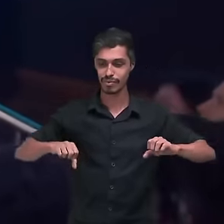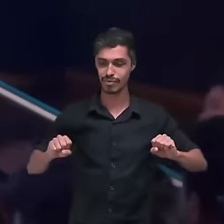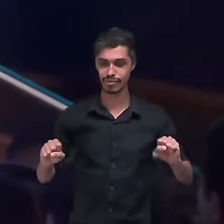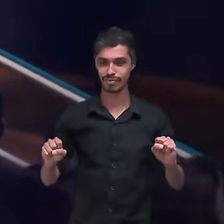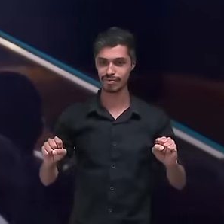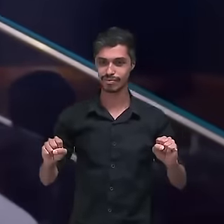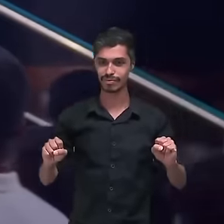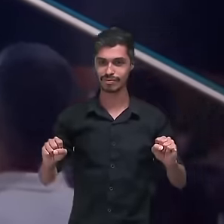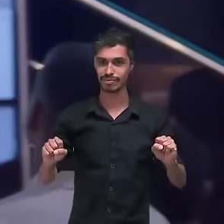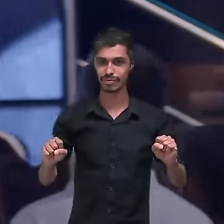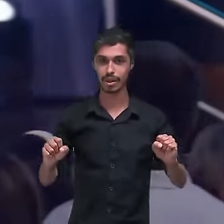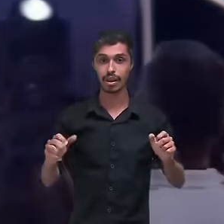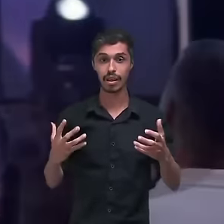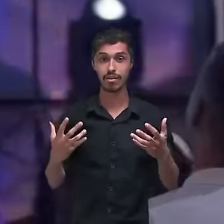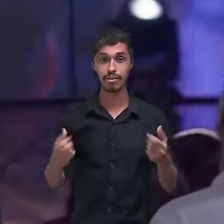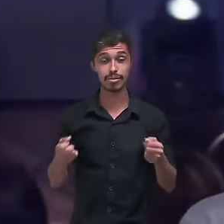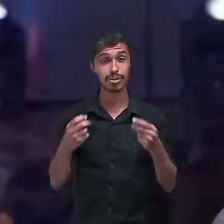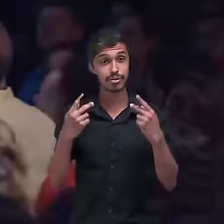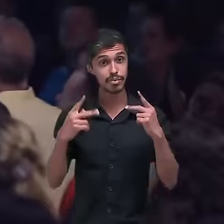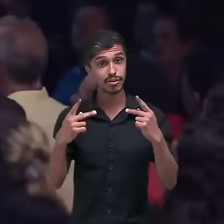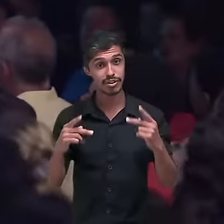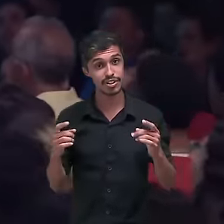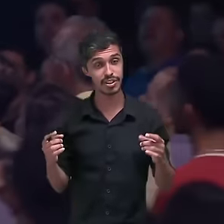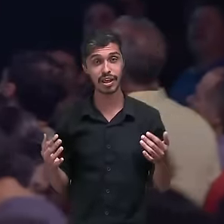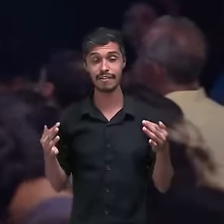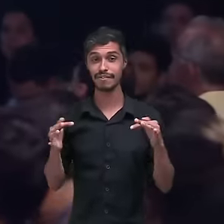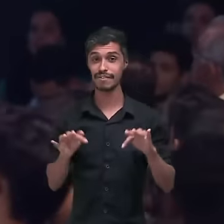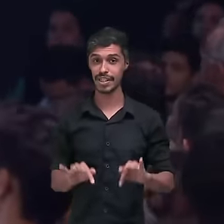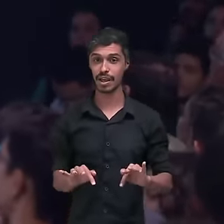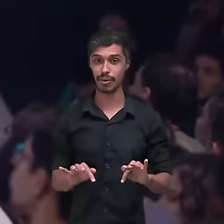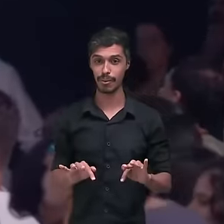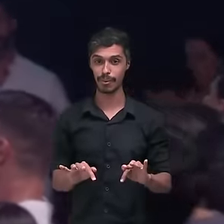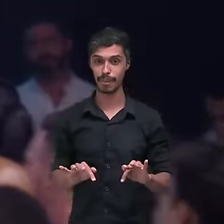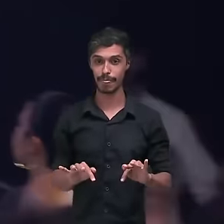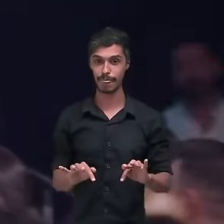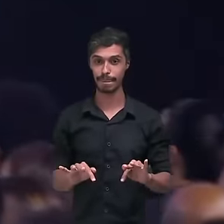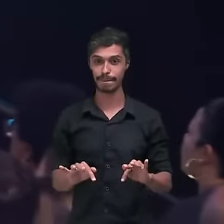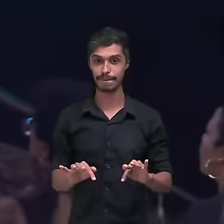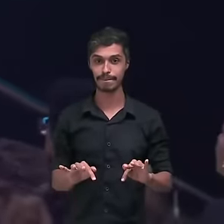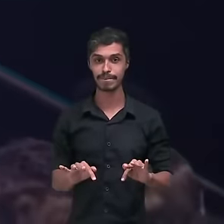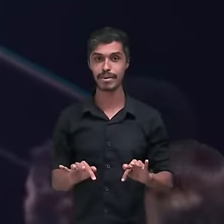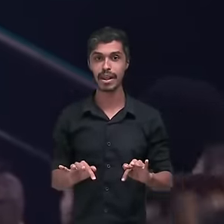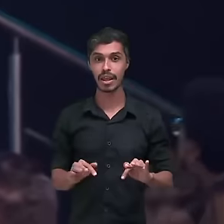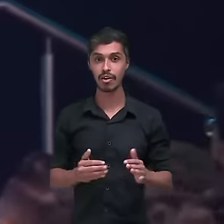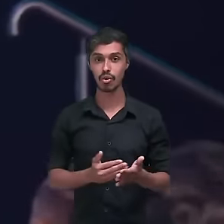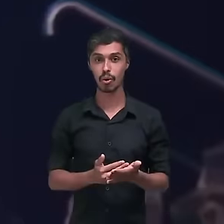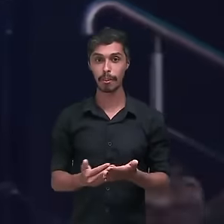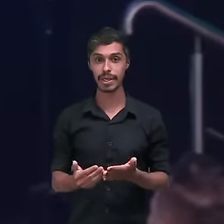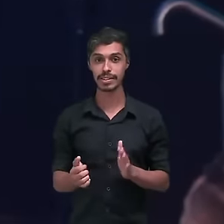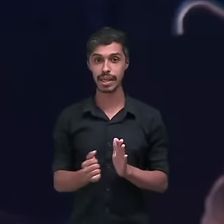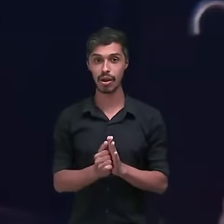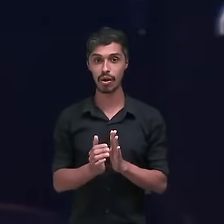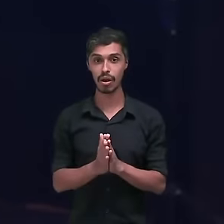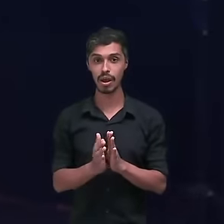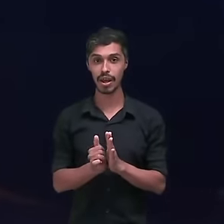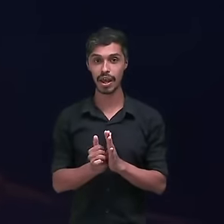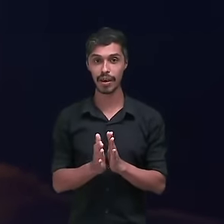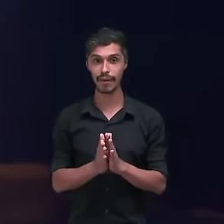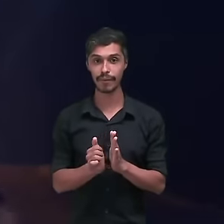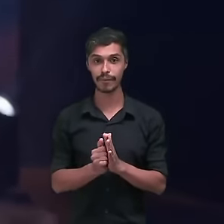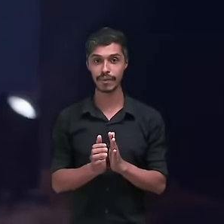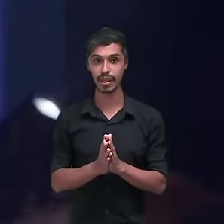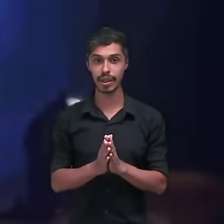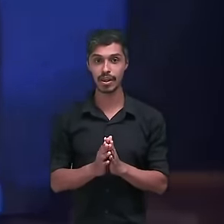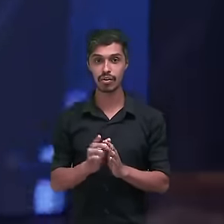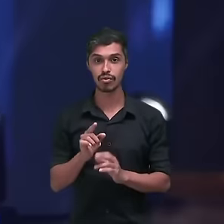Então vamos fazer acto profético para terminar. Eu vou começar a orar. Você vai começar a